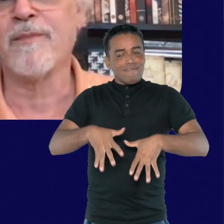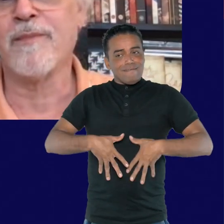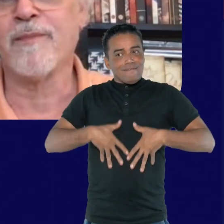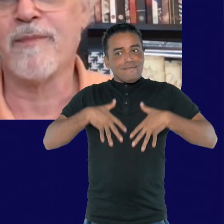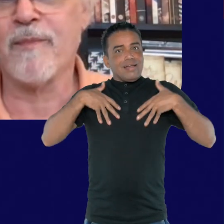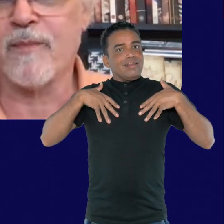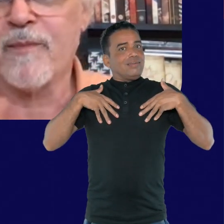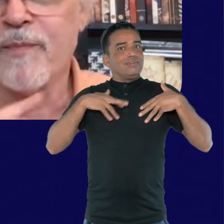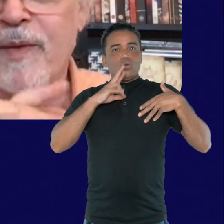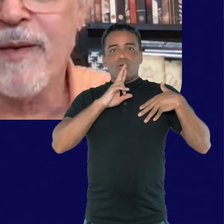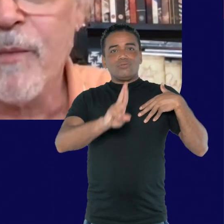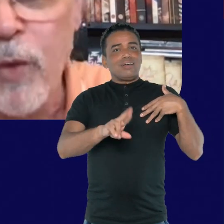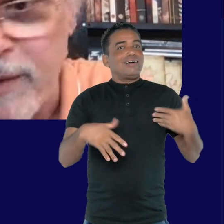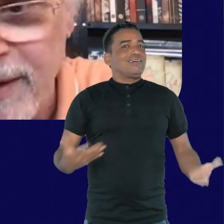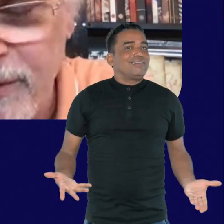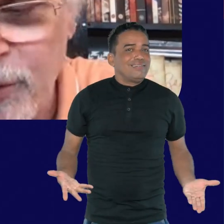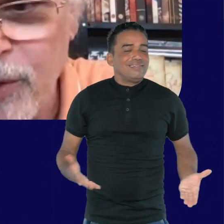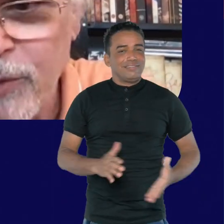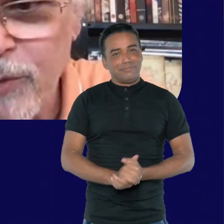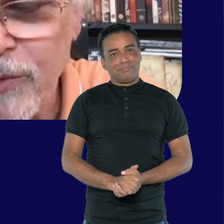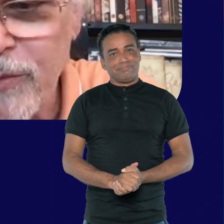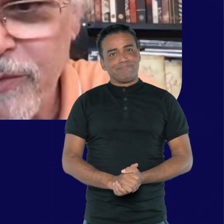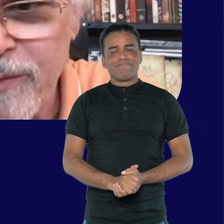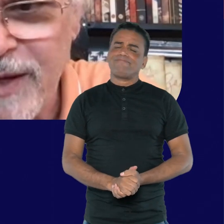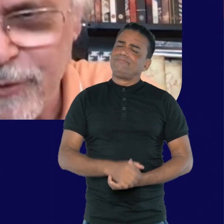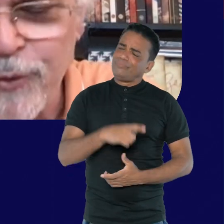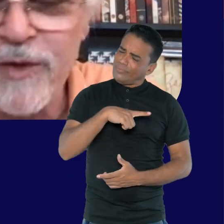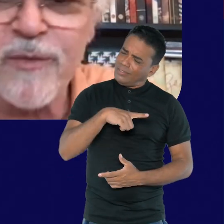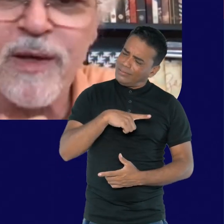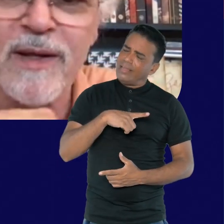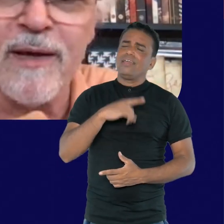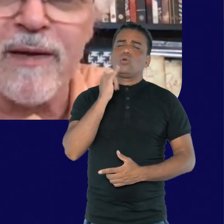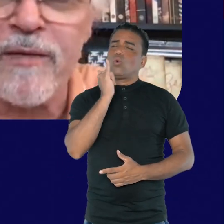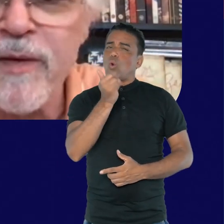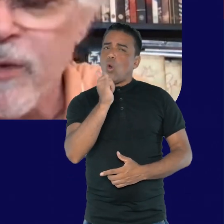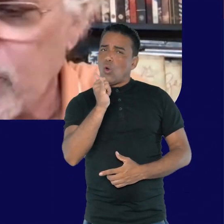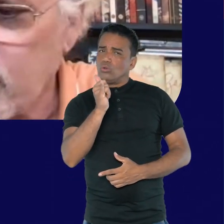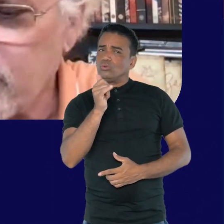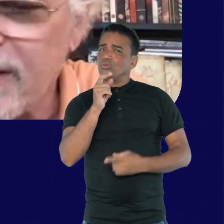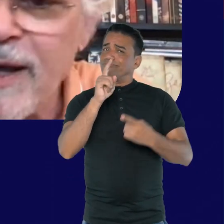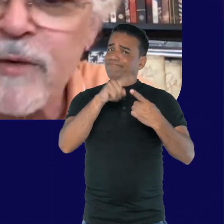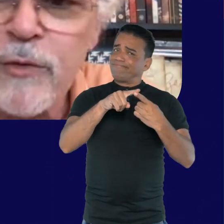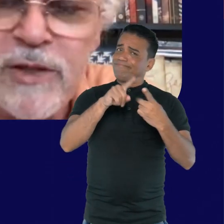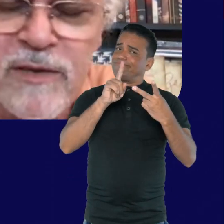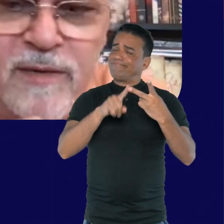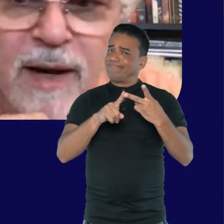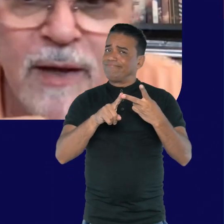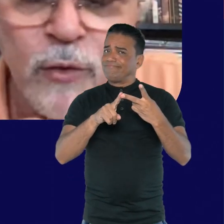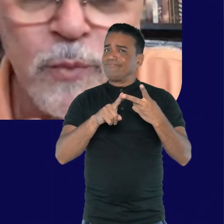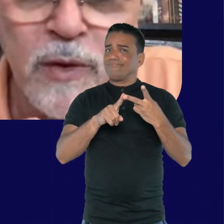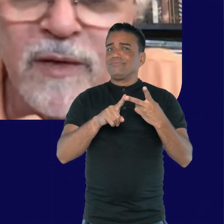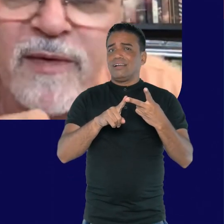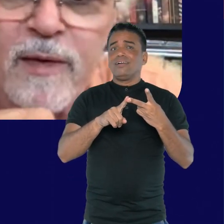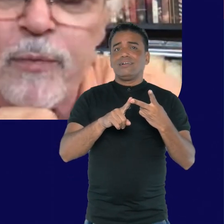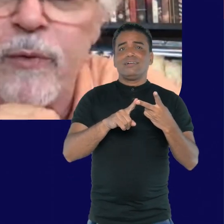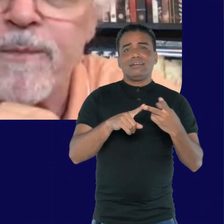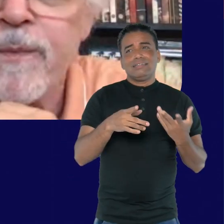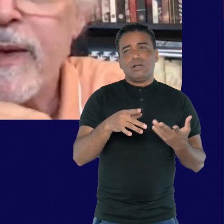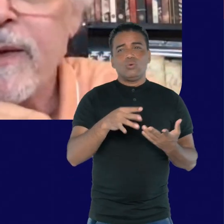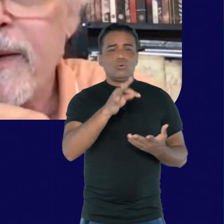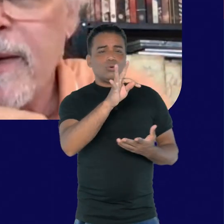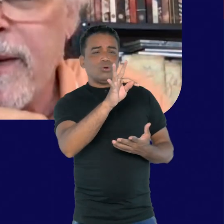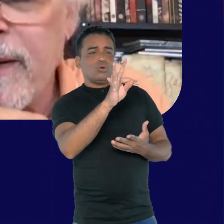com o resultado? Bom, tem contos das duas maneiras. O Trato e o Distrato, por